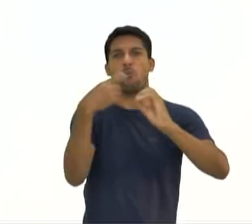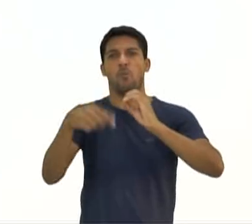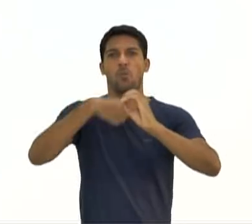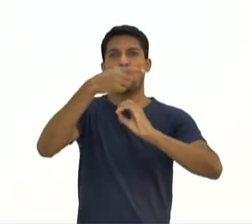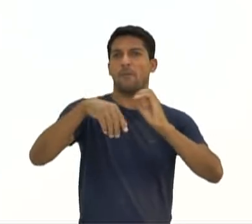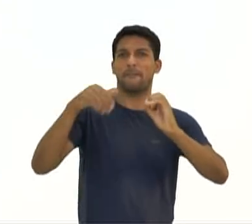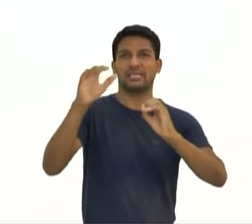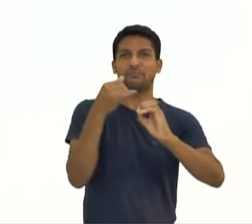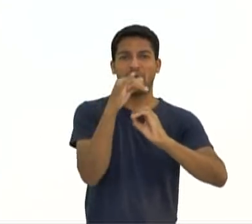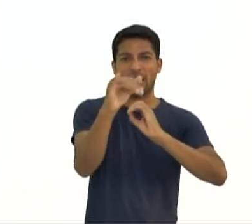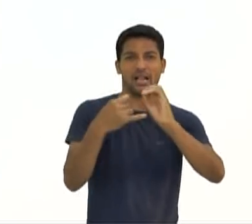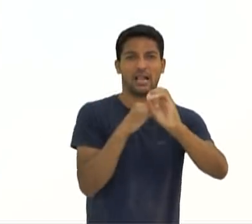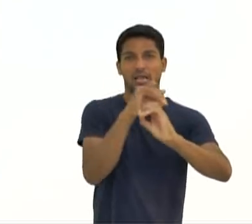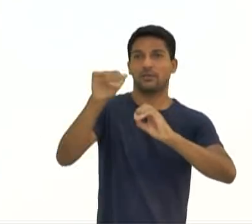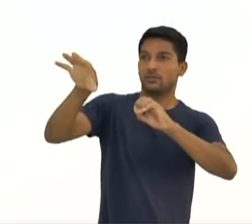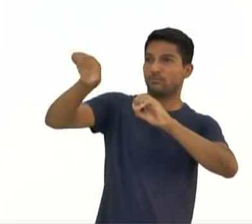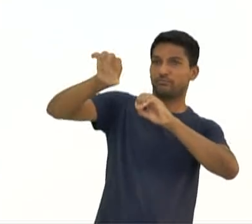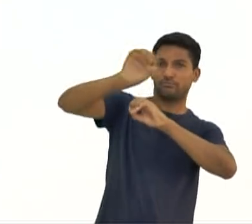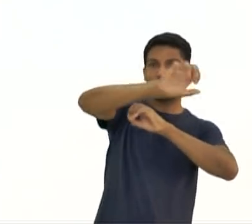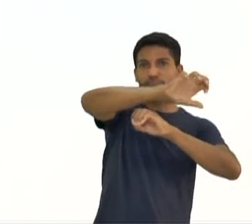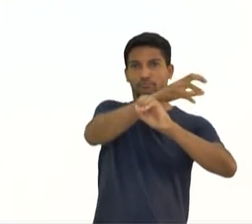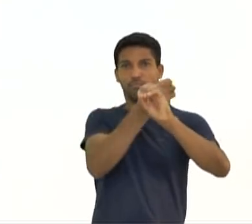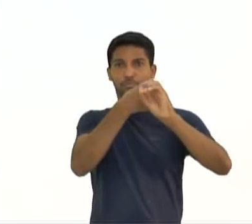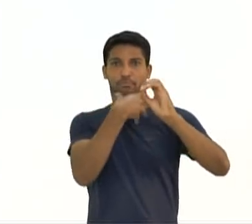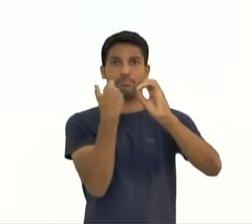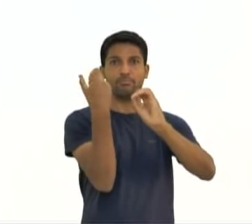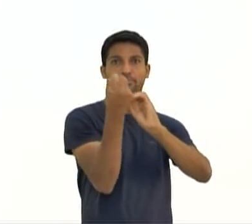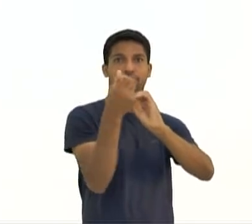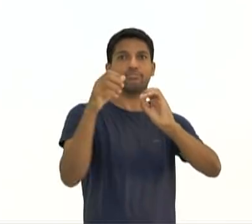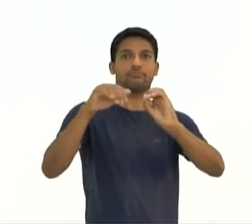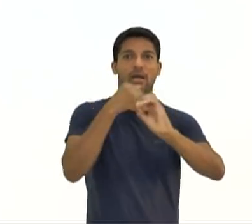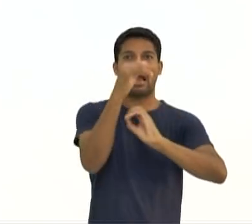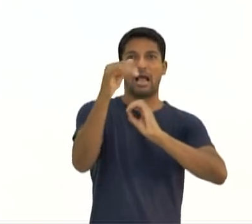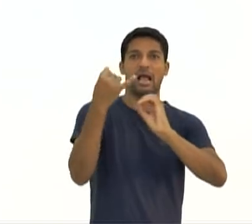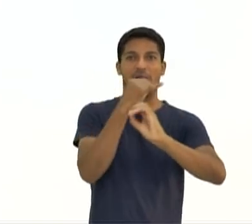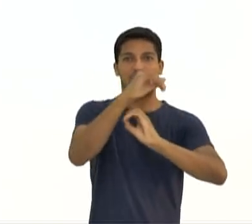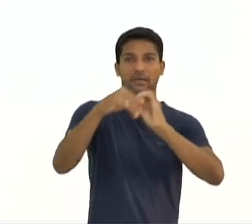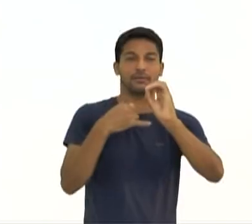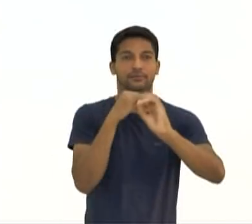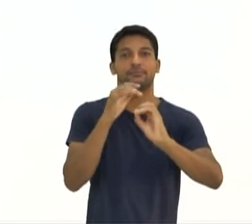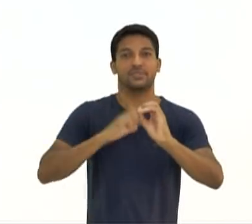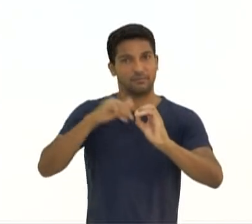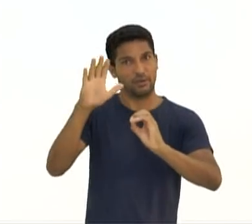de atrair elétrons para si, certo? Beleza?